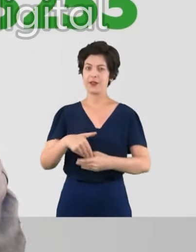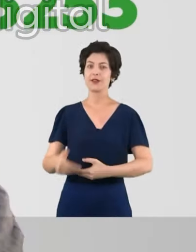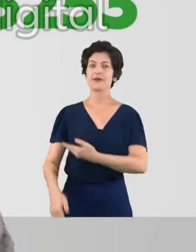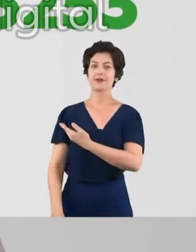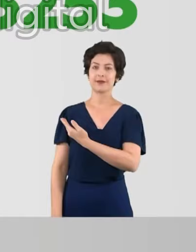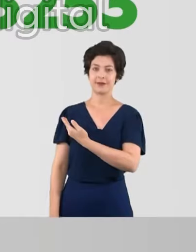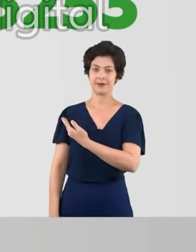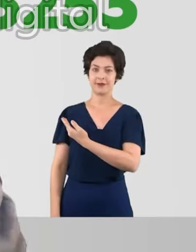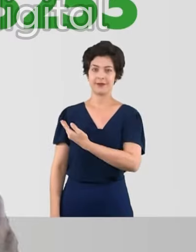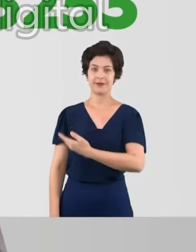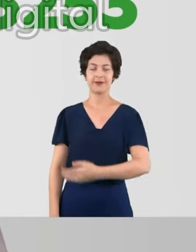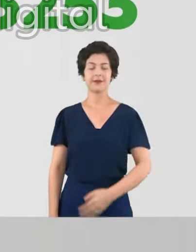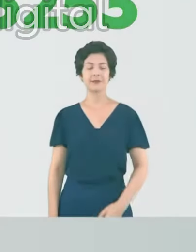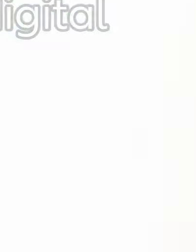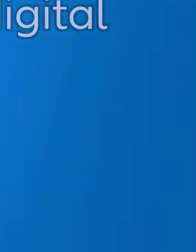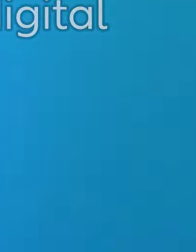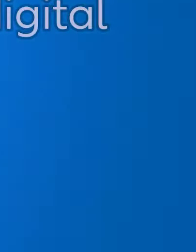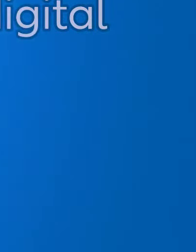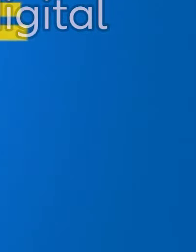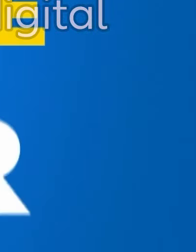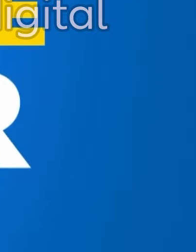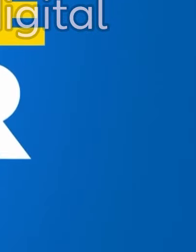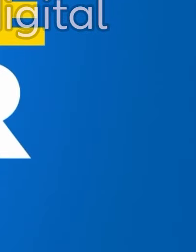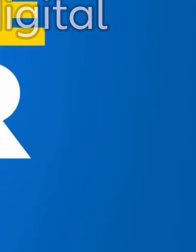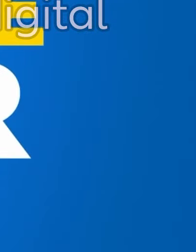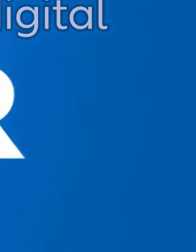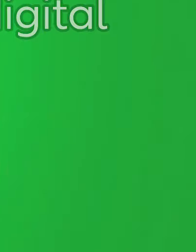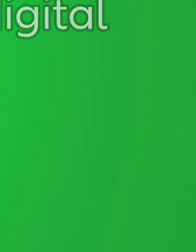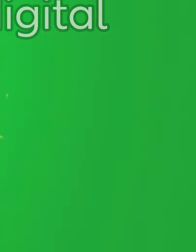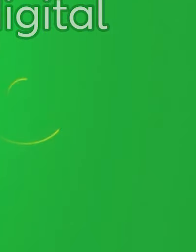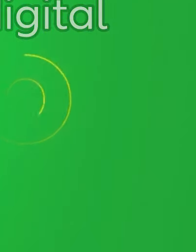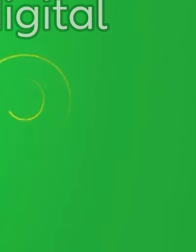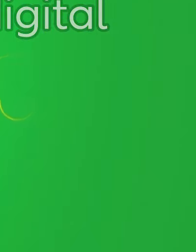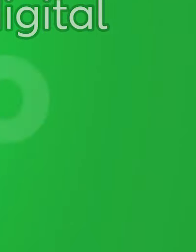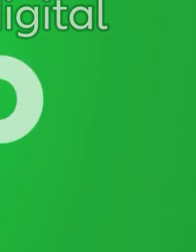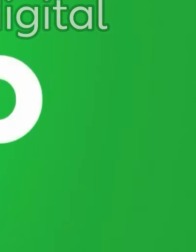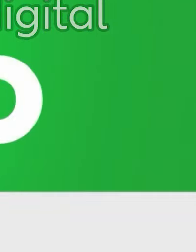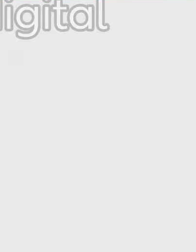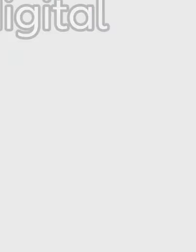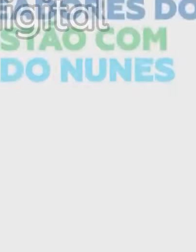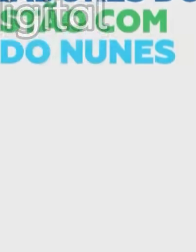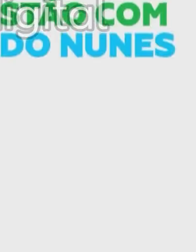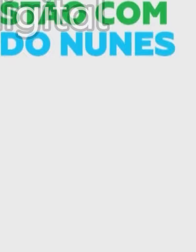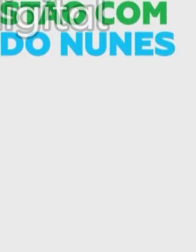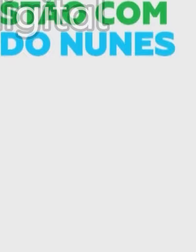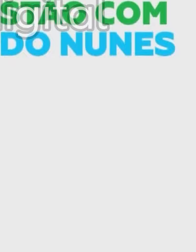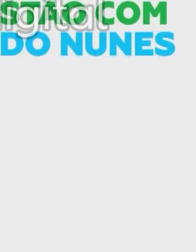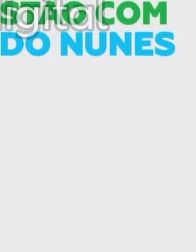vote Fernando Manso, 25-25-3. Isso não pode parar. Isso é caminho seguro.